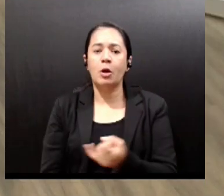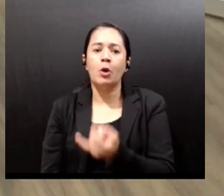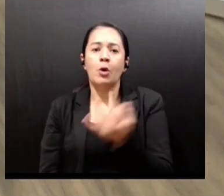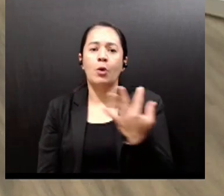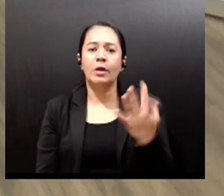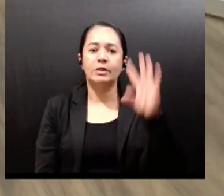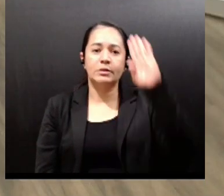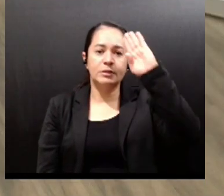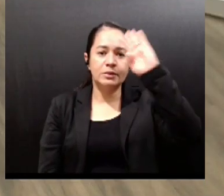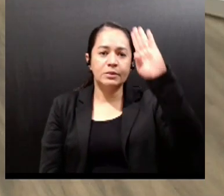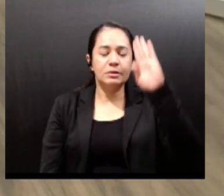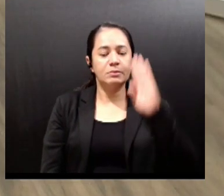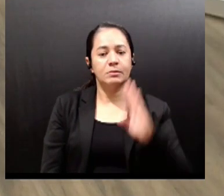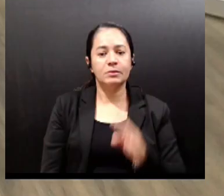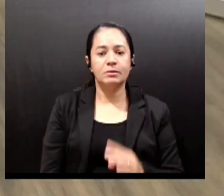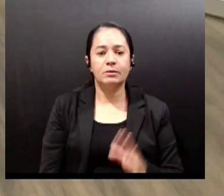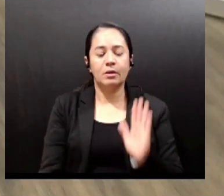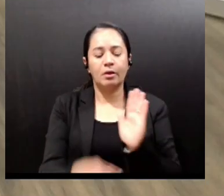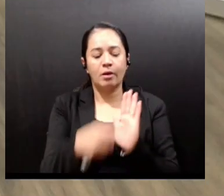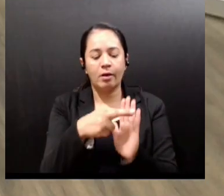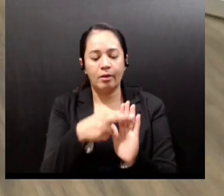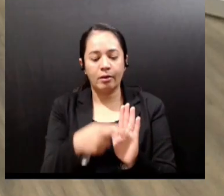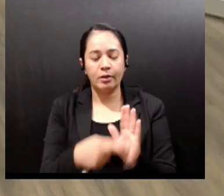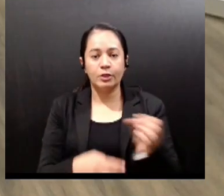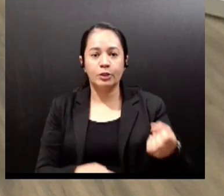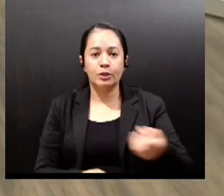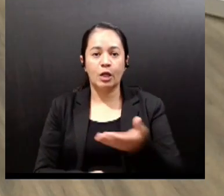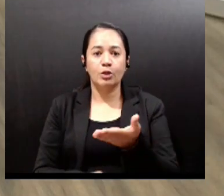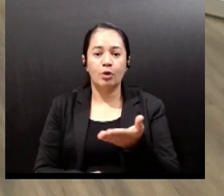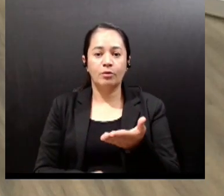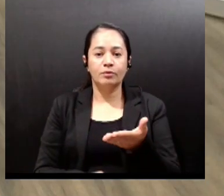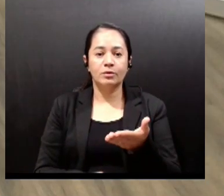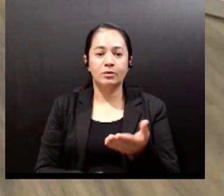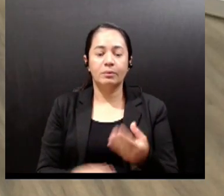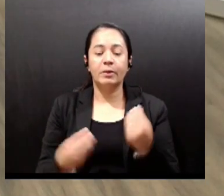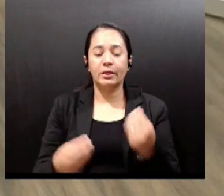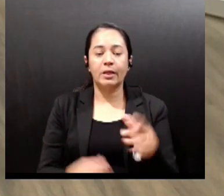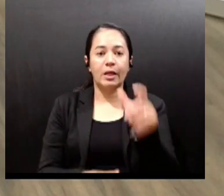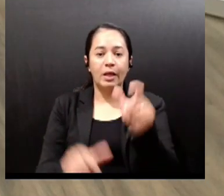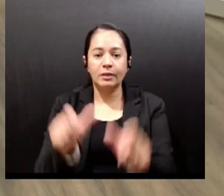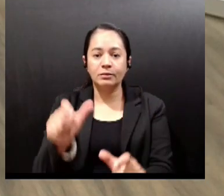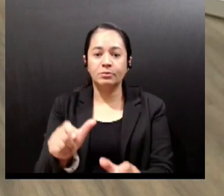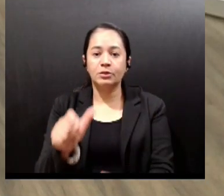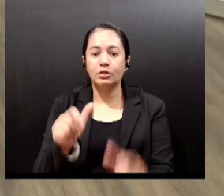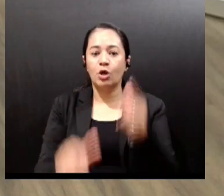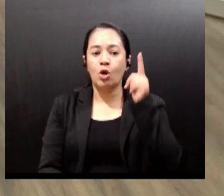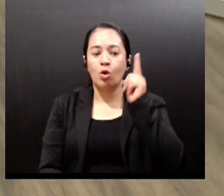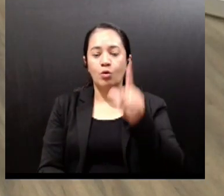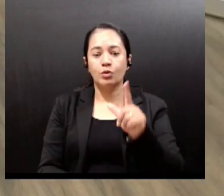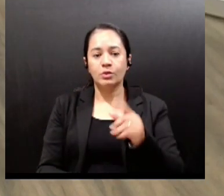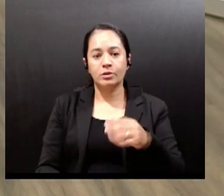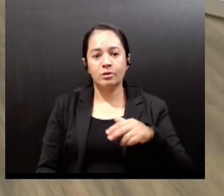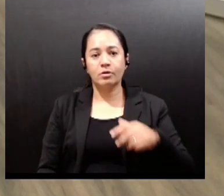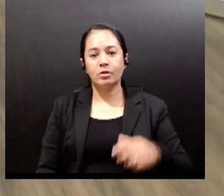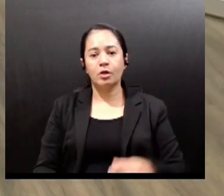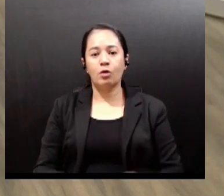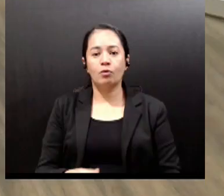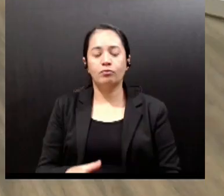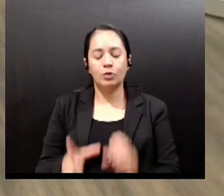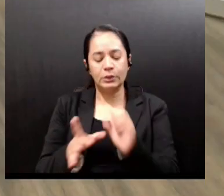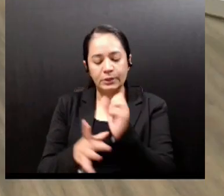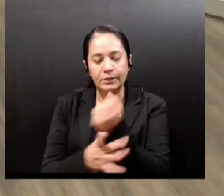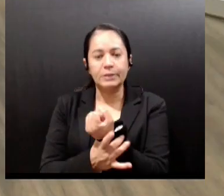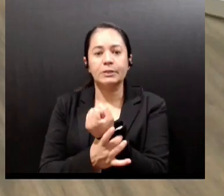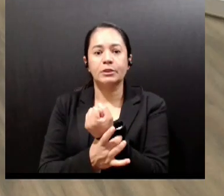principais regras da nova regulamentação para que as pessoas possam andar com segurança, para que o motociclista não perca